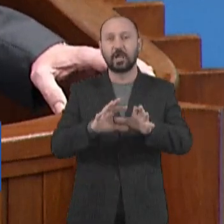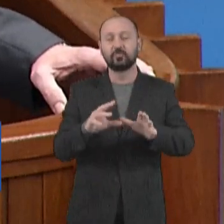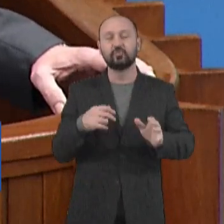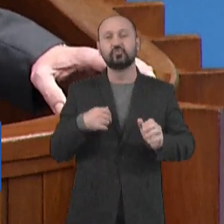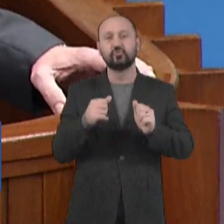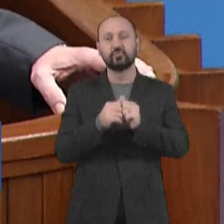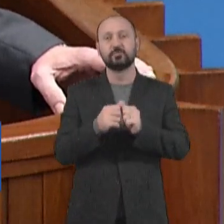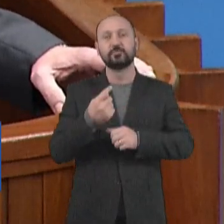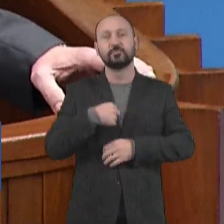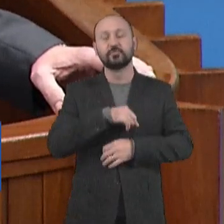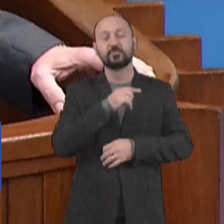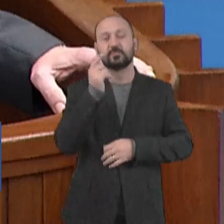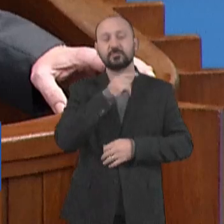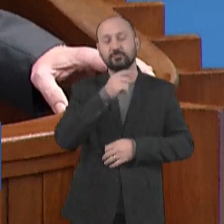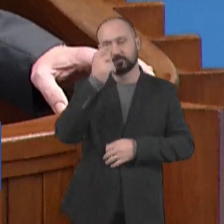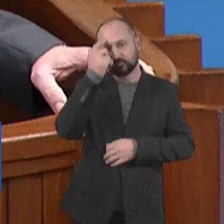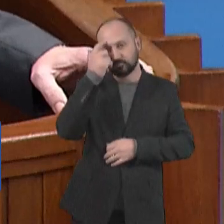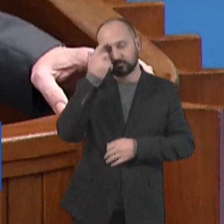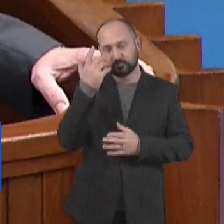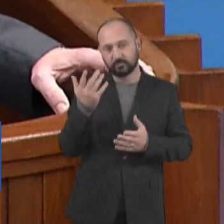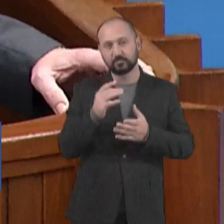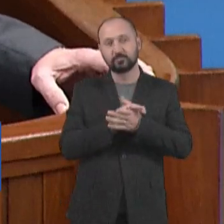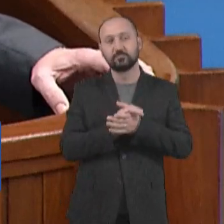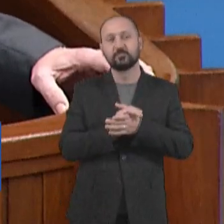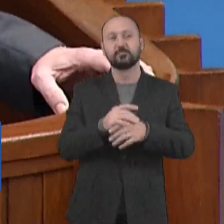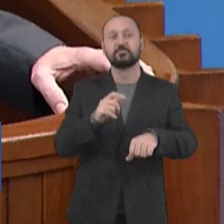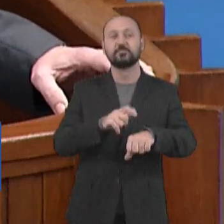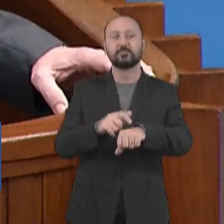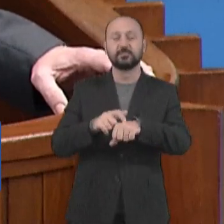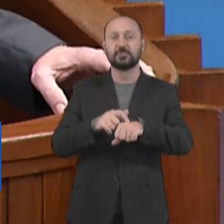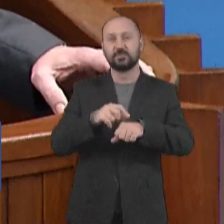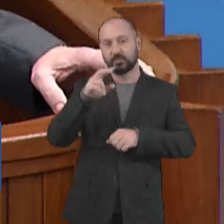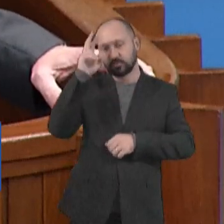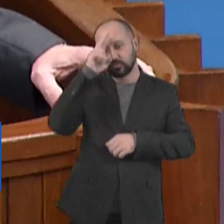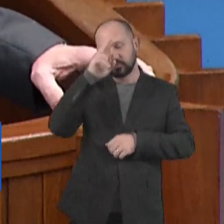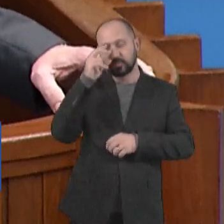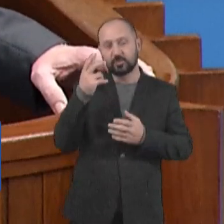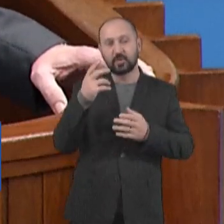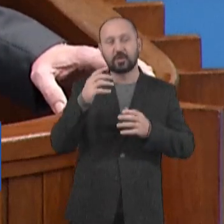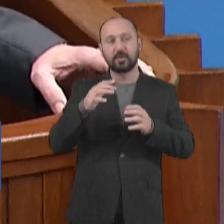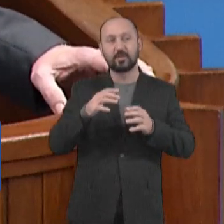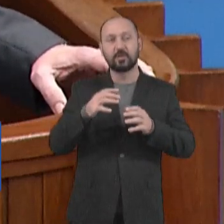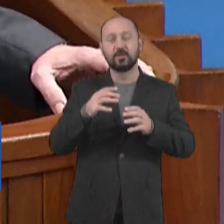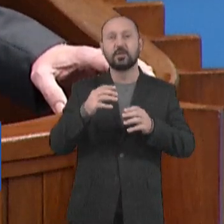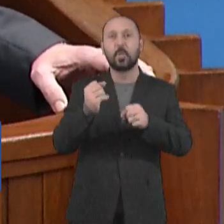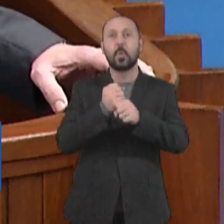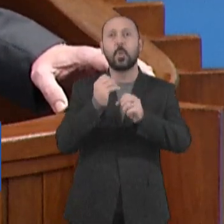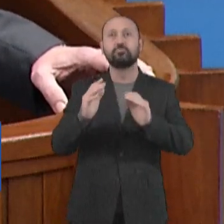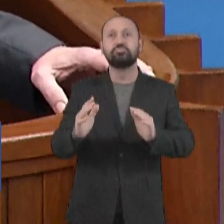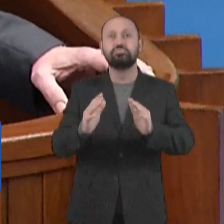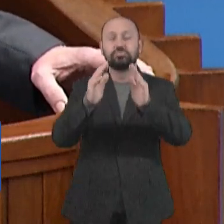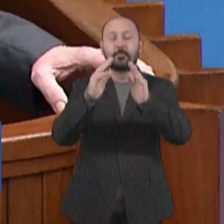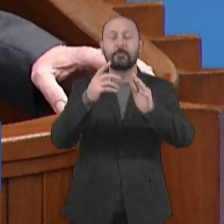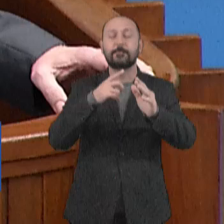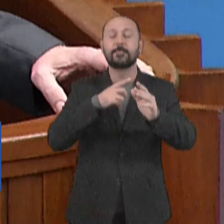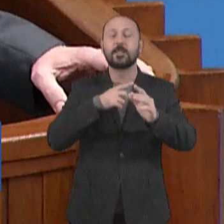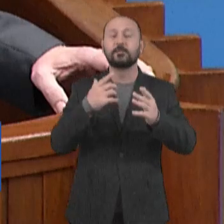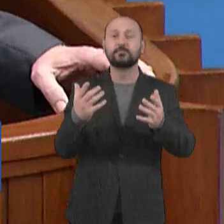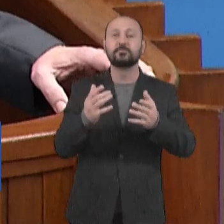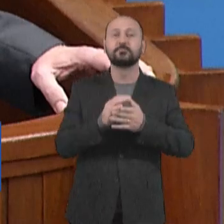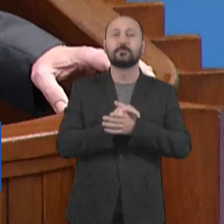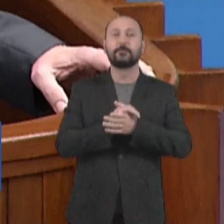disposição para a gente pensar momentos históricos, monumentos históricos,